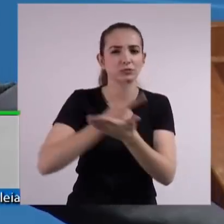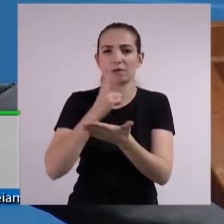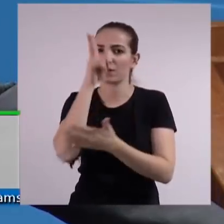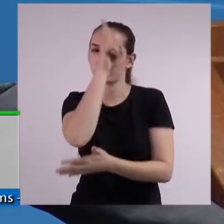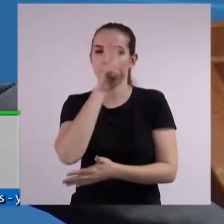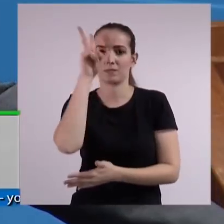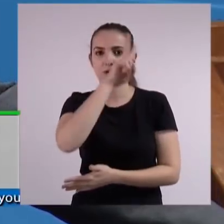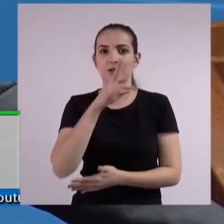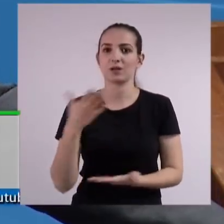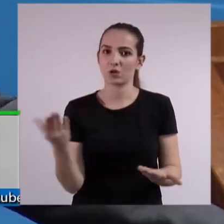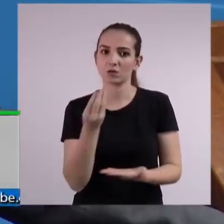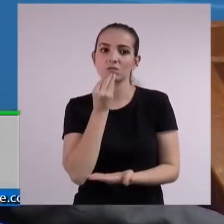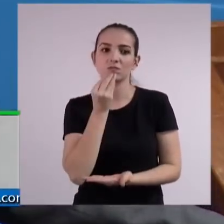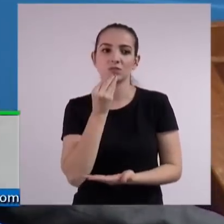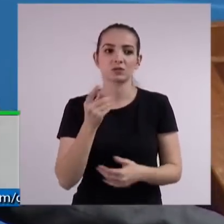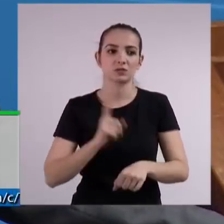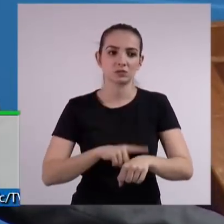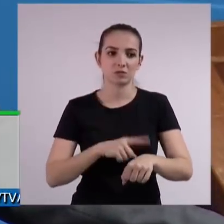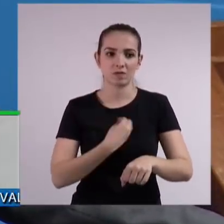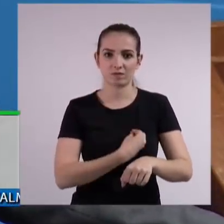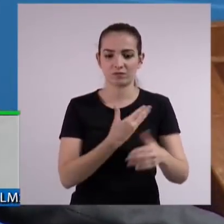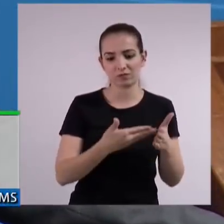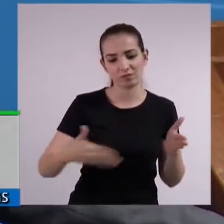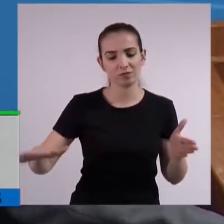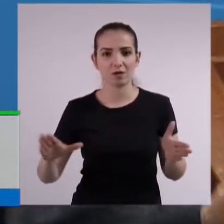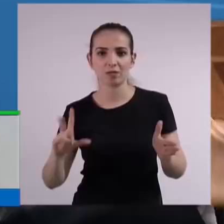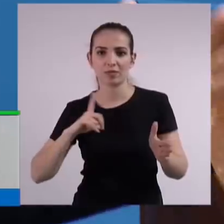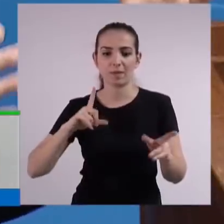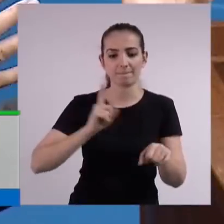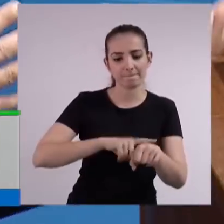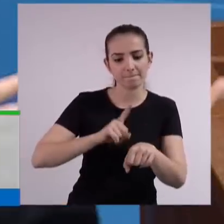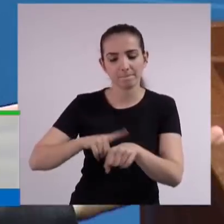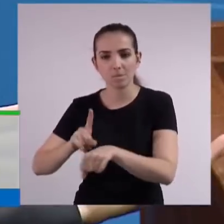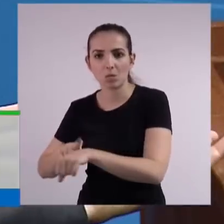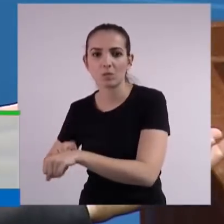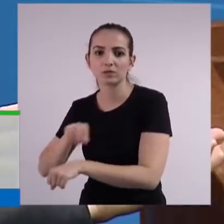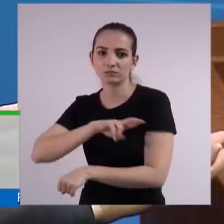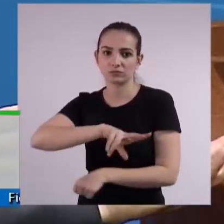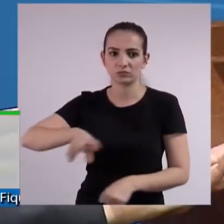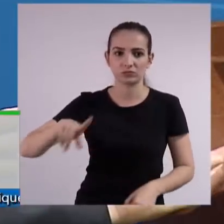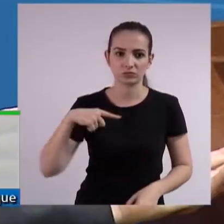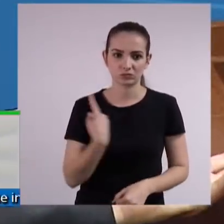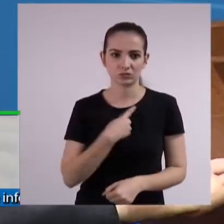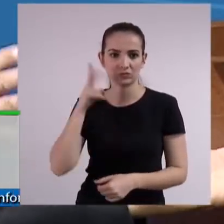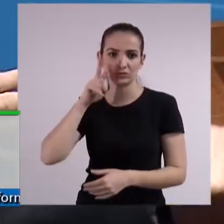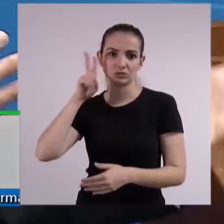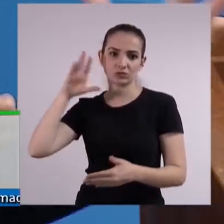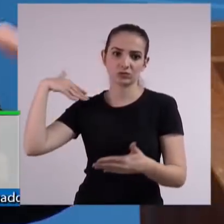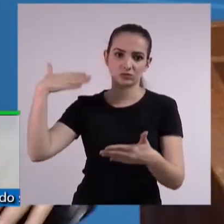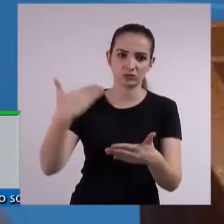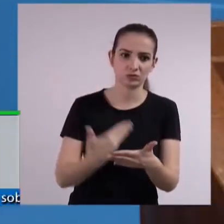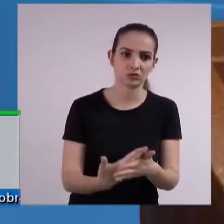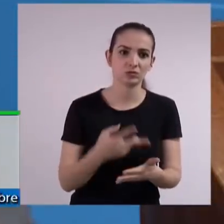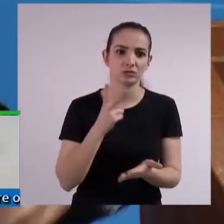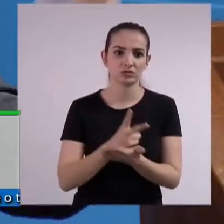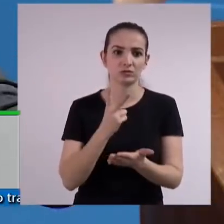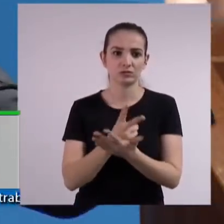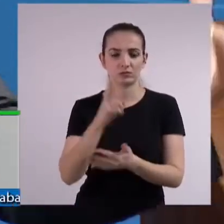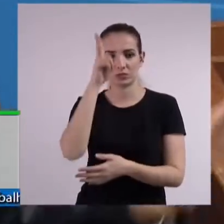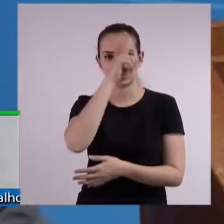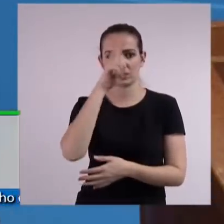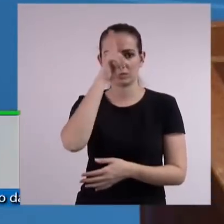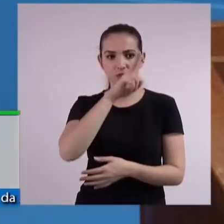é do que a soma dos momentos. Ao olharmos a nossa história, nós sempre vamos lembrar